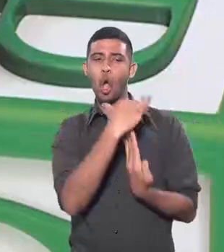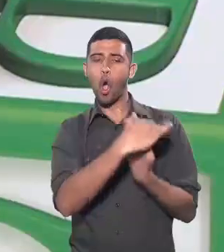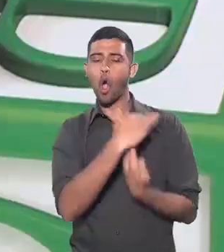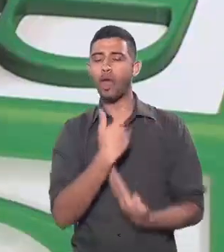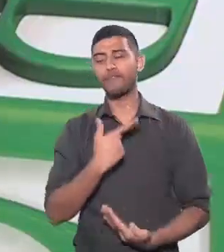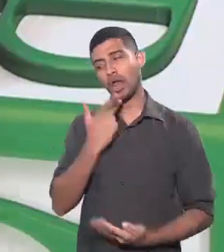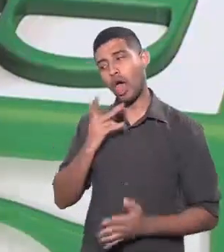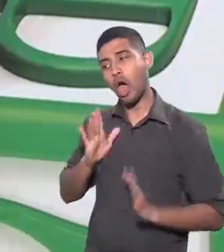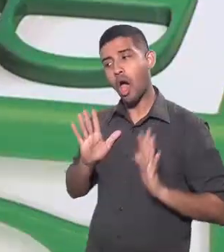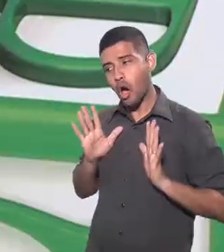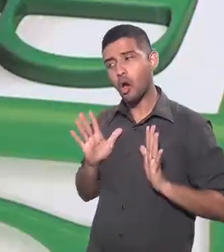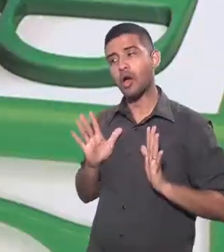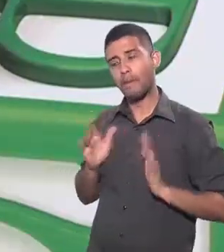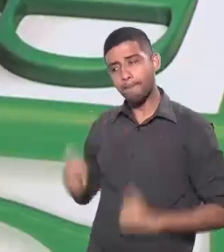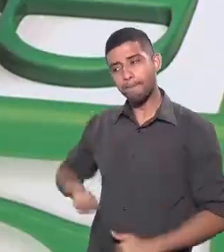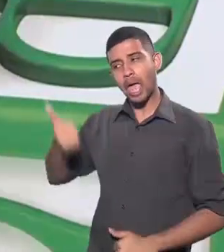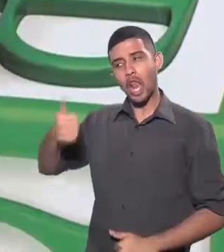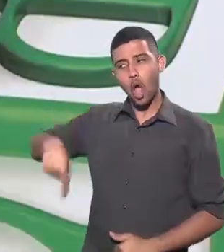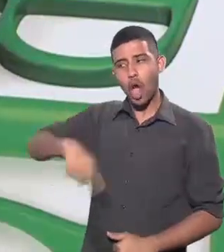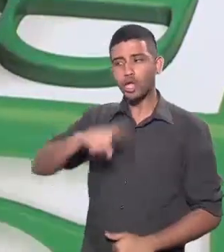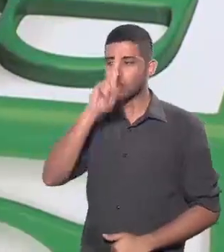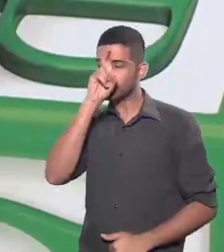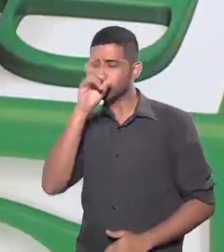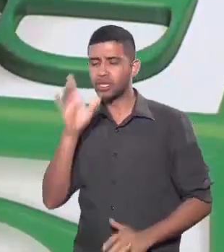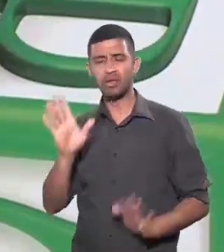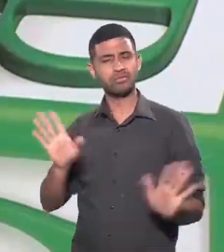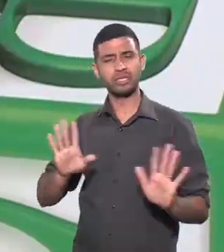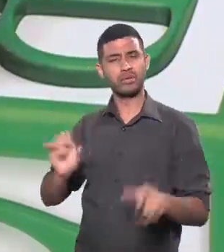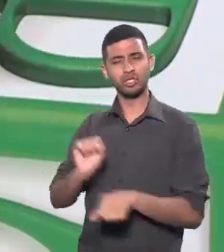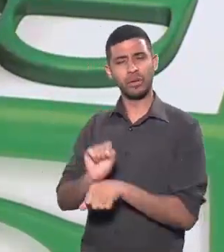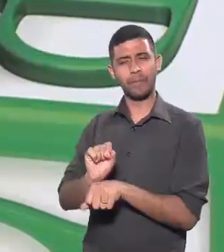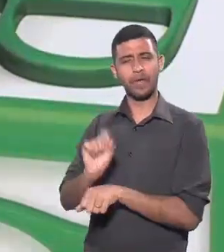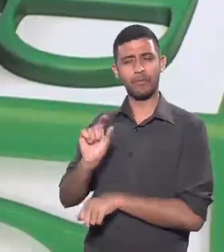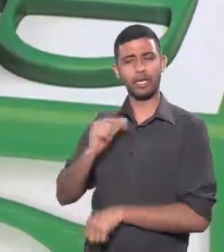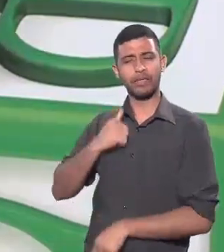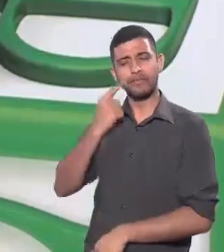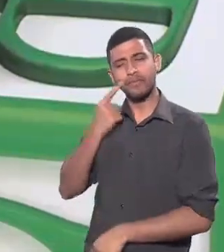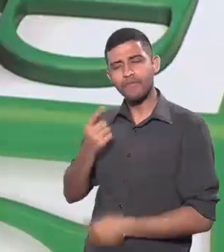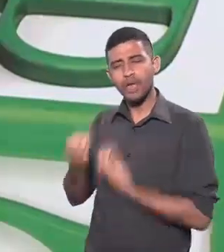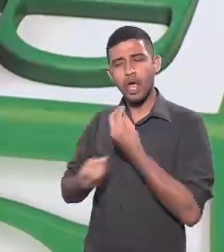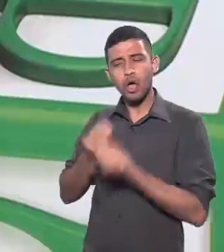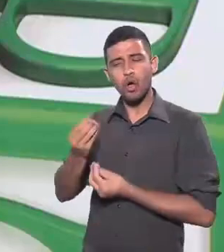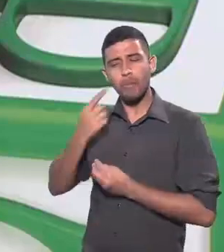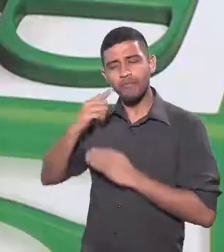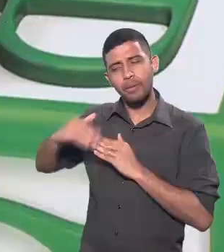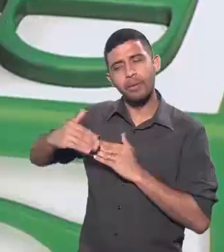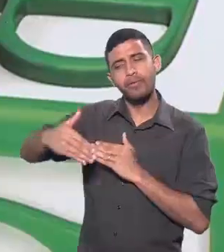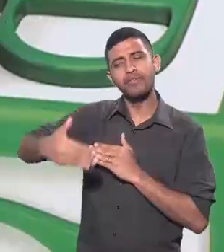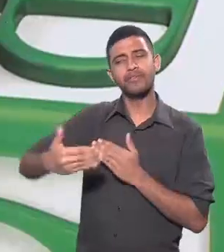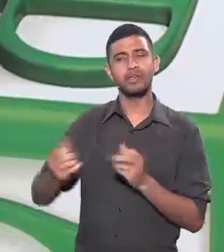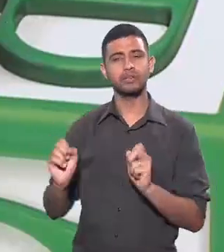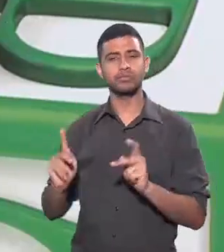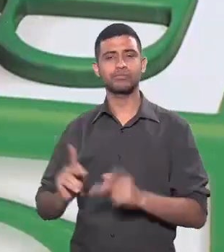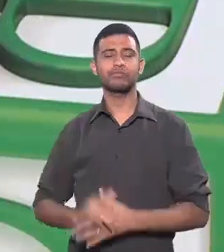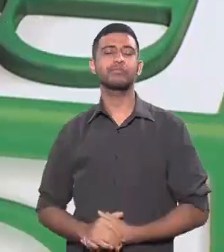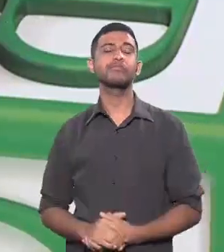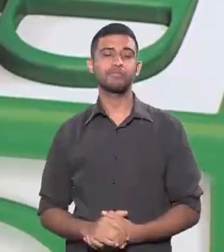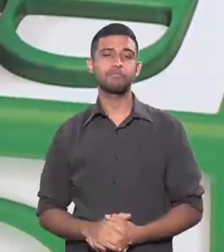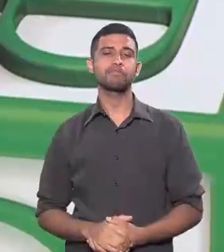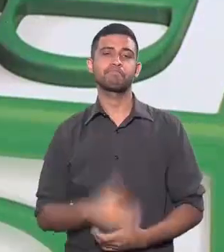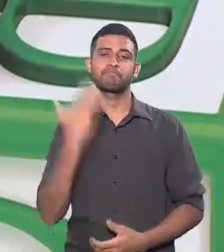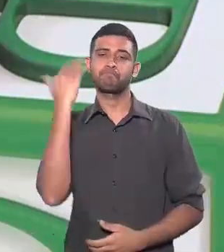orientar. Não, olha, eu acho que realmente vale a pena você levar no hospital. Ou então, não, espera um pouquinho, vamos observar mais um pouco, mais algumas